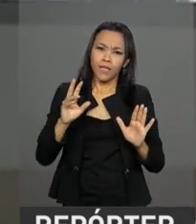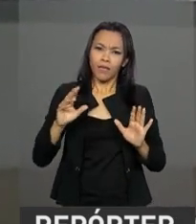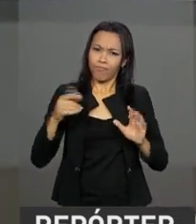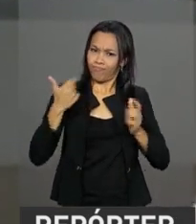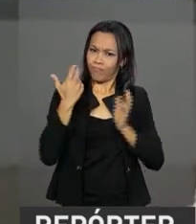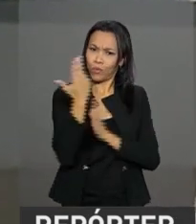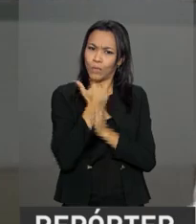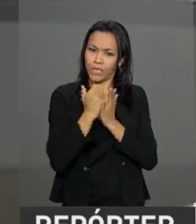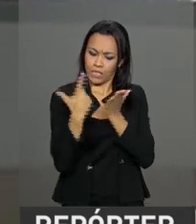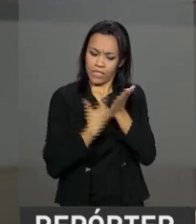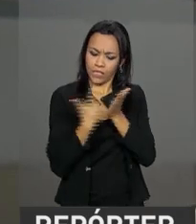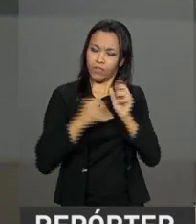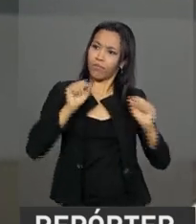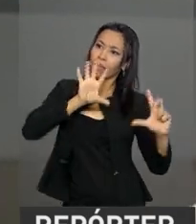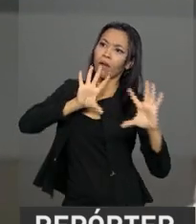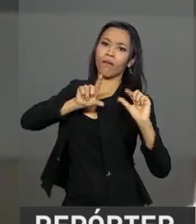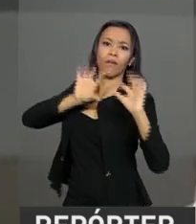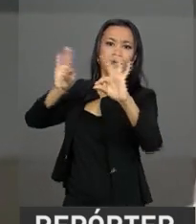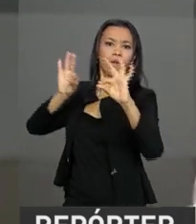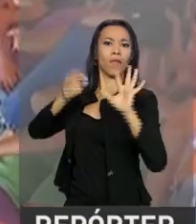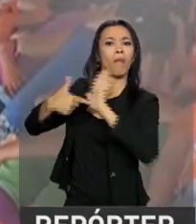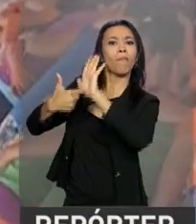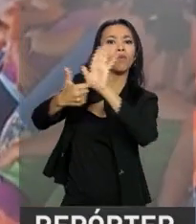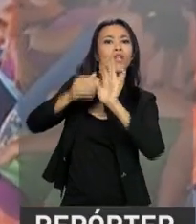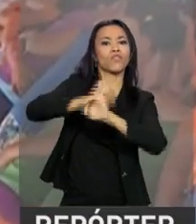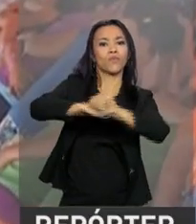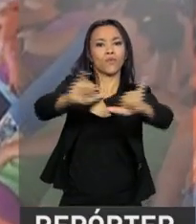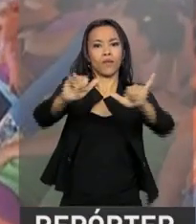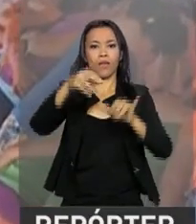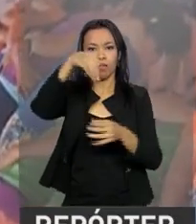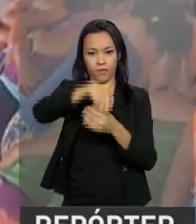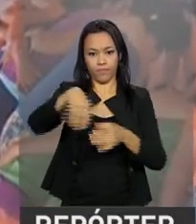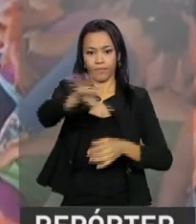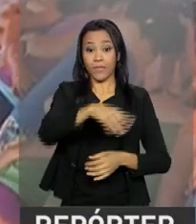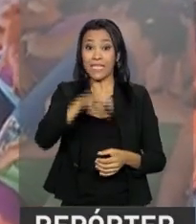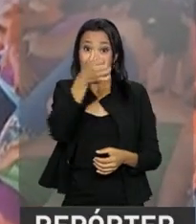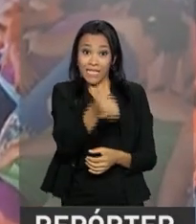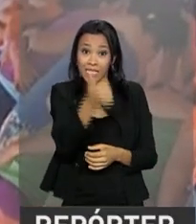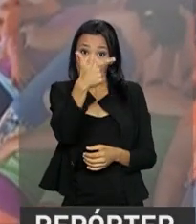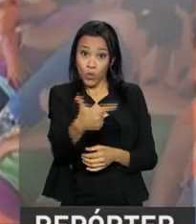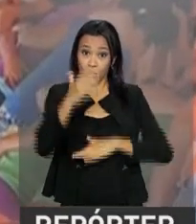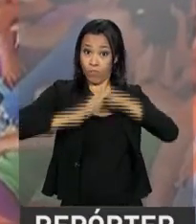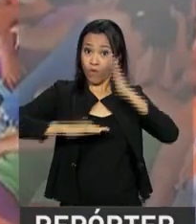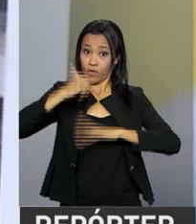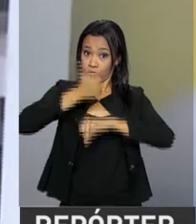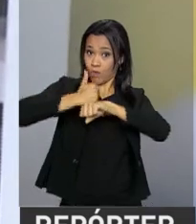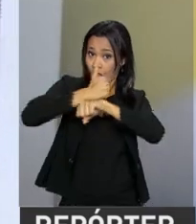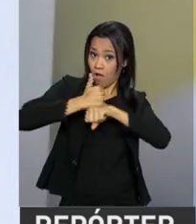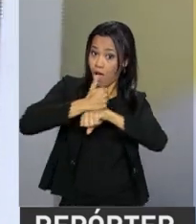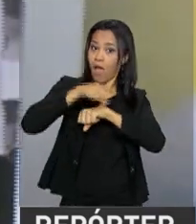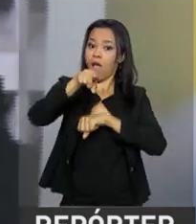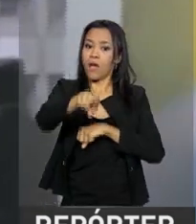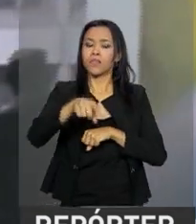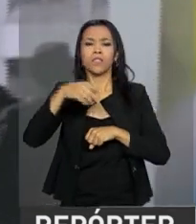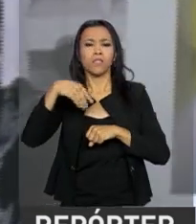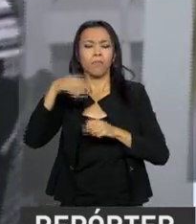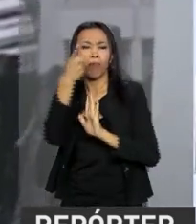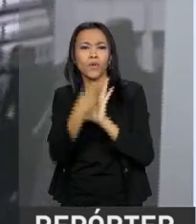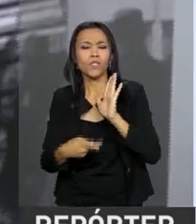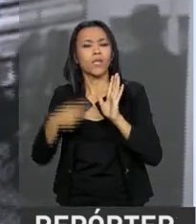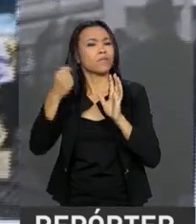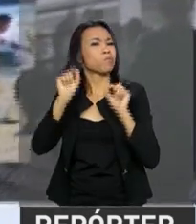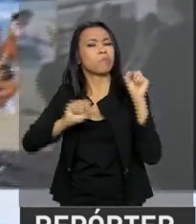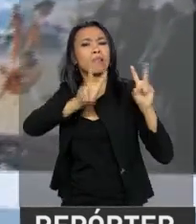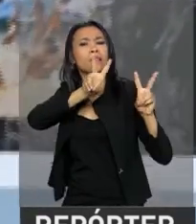favoritos para trazer mais cultura à cidade. 62 artistas participaram da seleção, com projetos que abordam